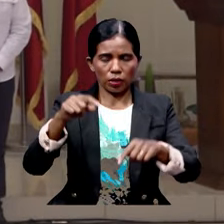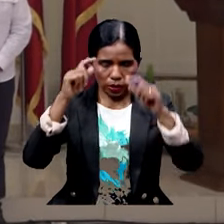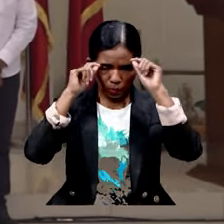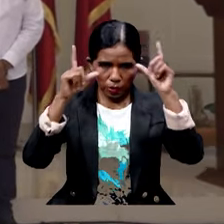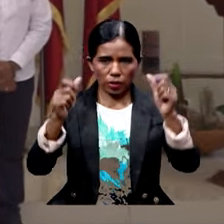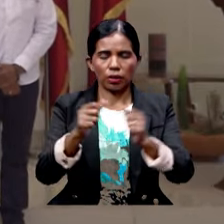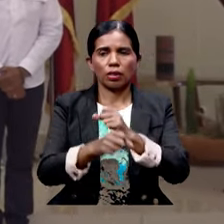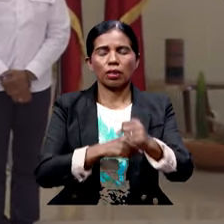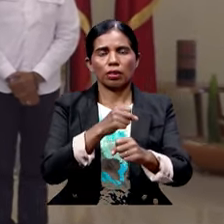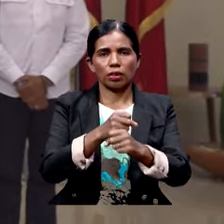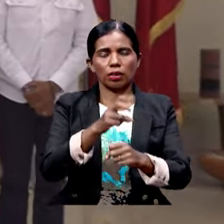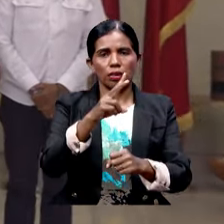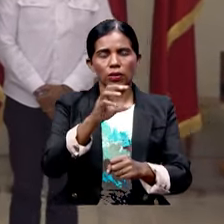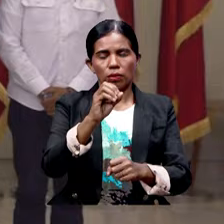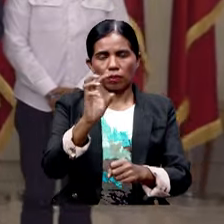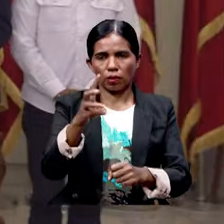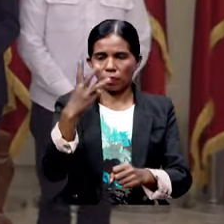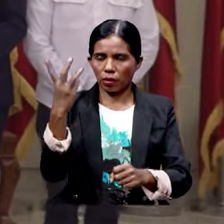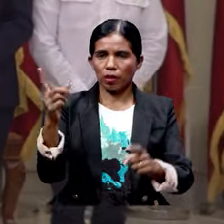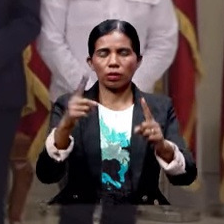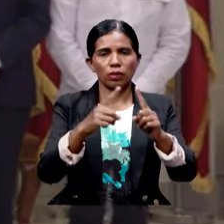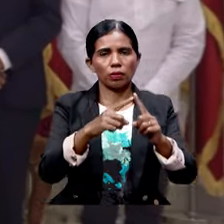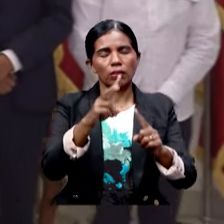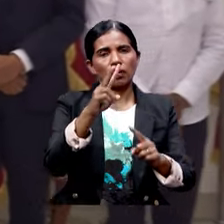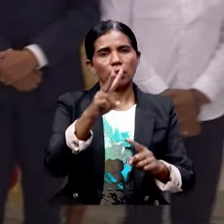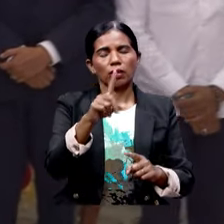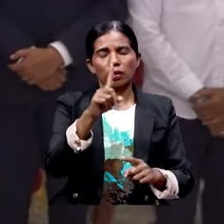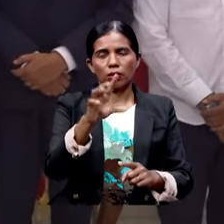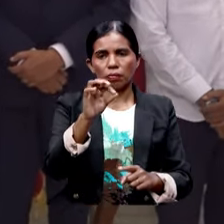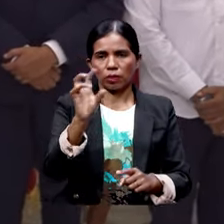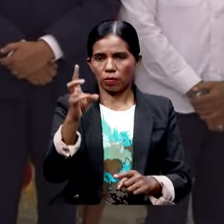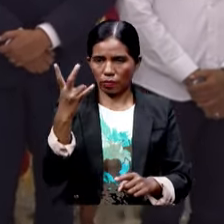rinrua san resinen, to tinan rinrua san resingito, Joanico Vicente, Adérito Ximenez, GMN.